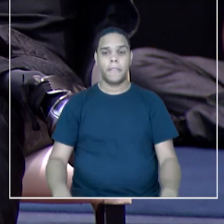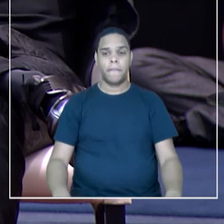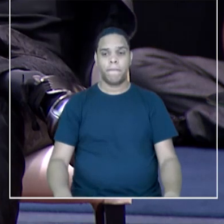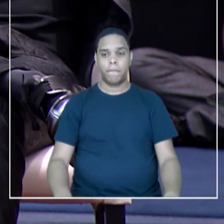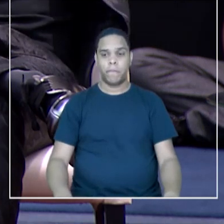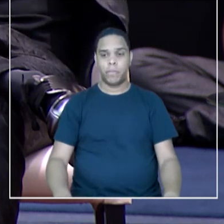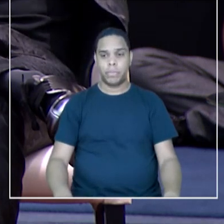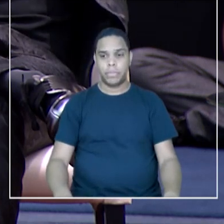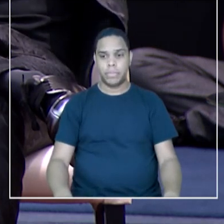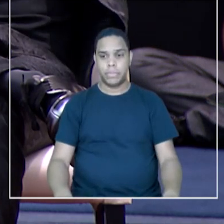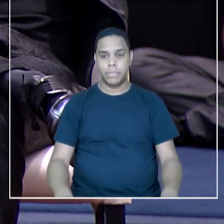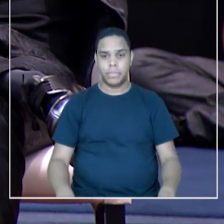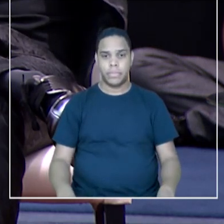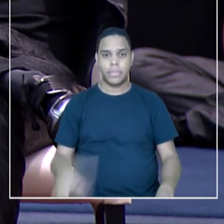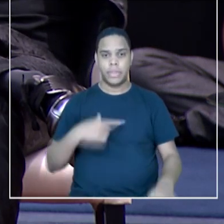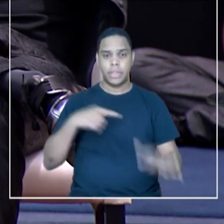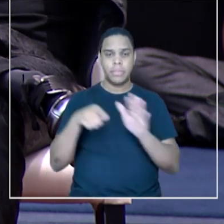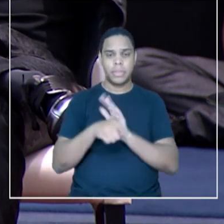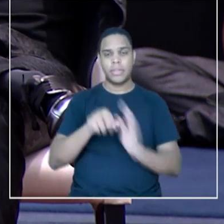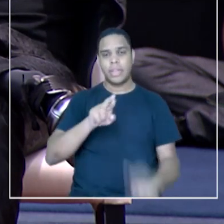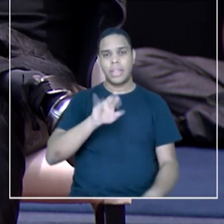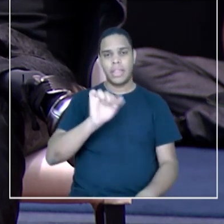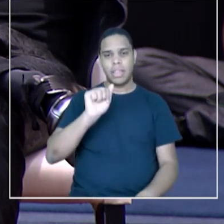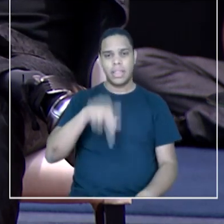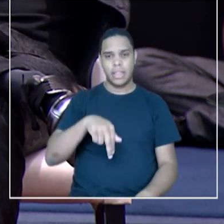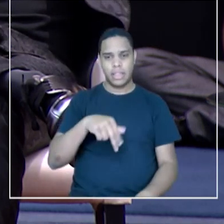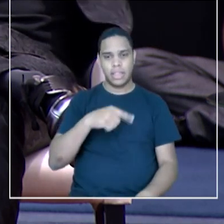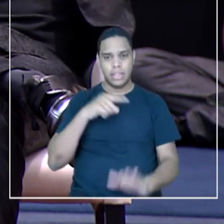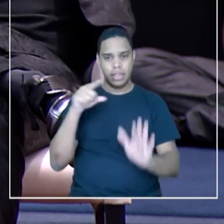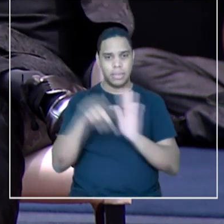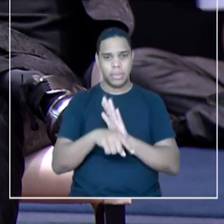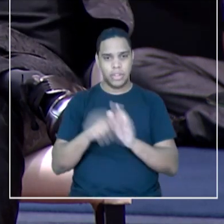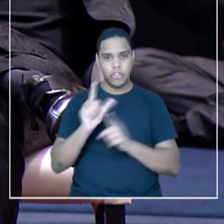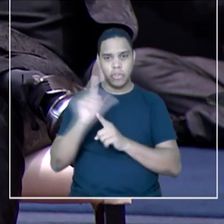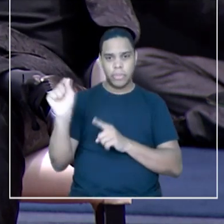Quem? Rian? Foi embora?